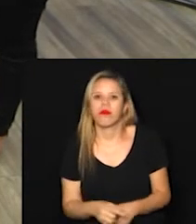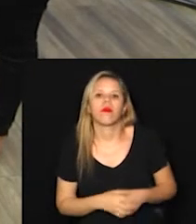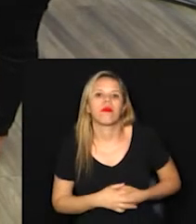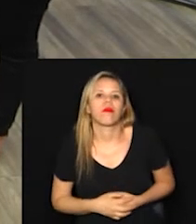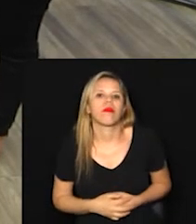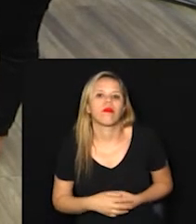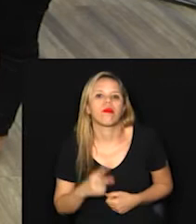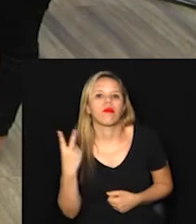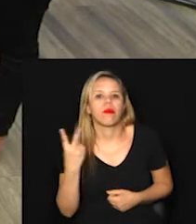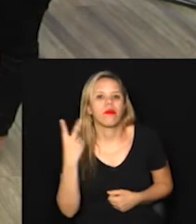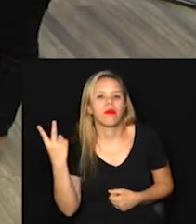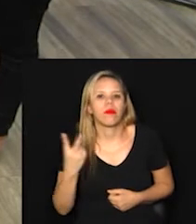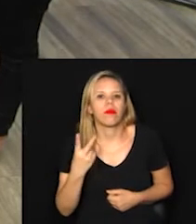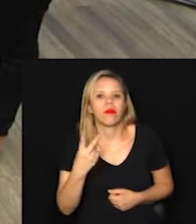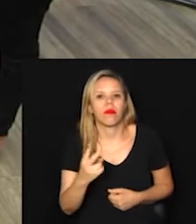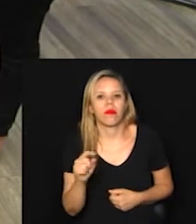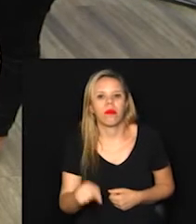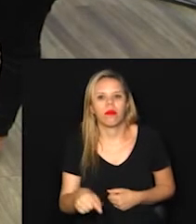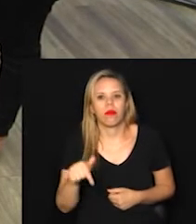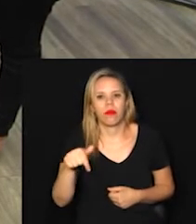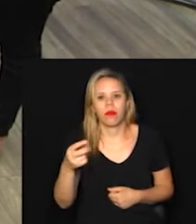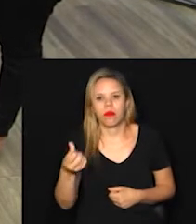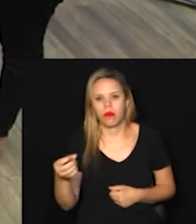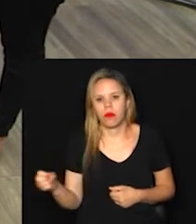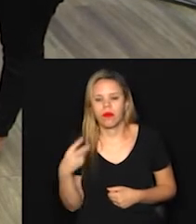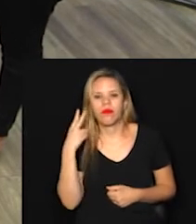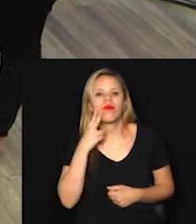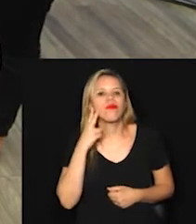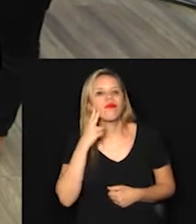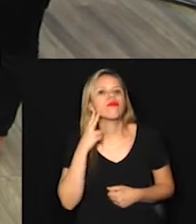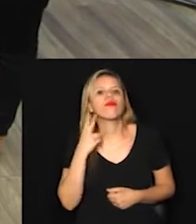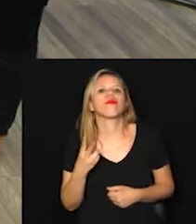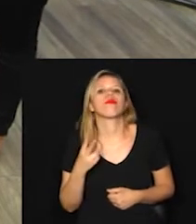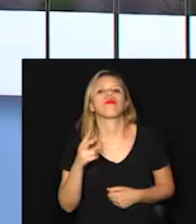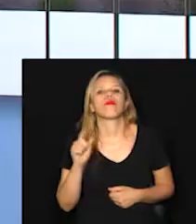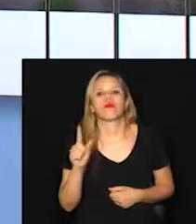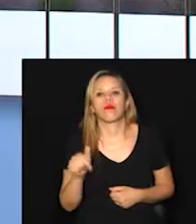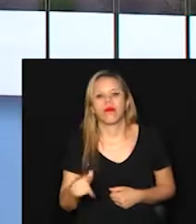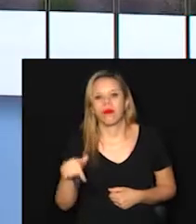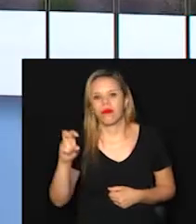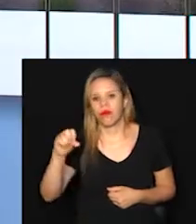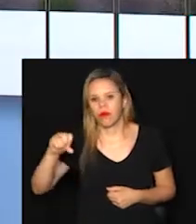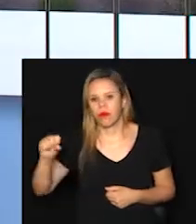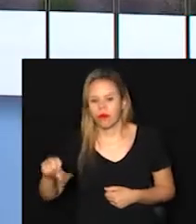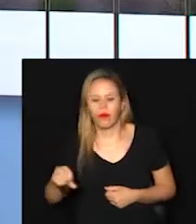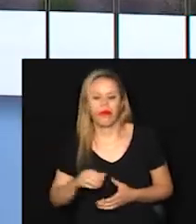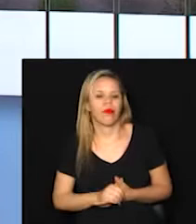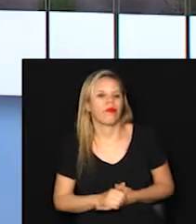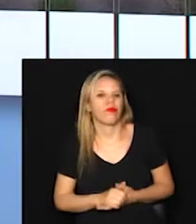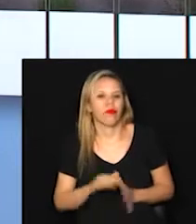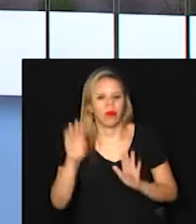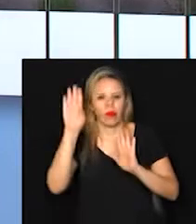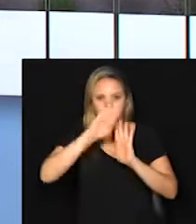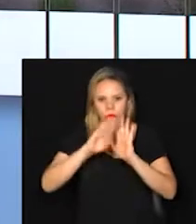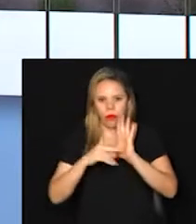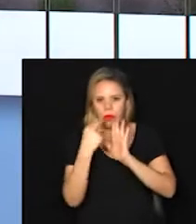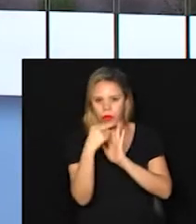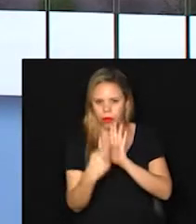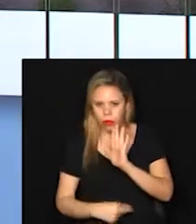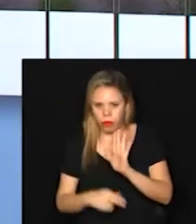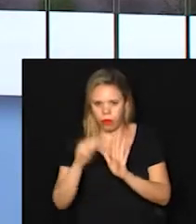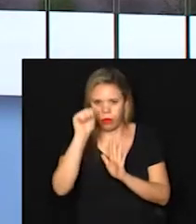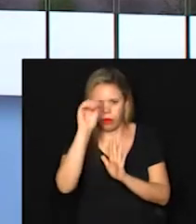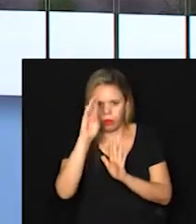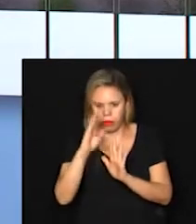5.581, Valinhos, 2.760 e Vinhedo, 1.789. Lembrando que a gente coloca em ordem alfabética das